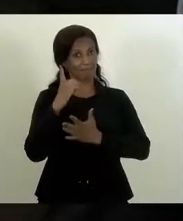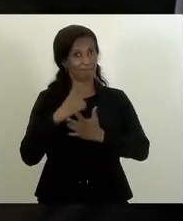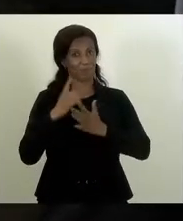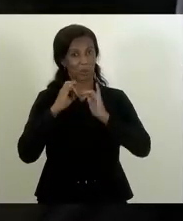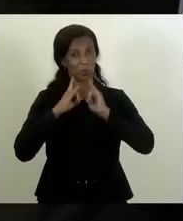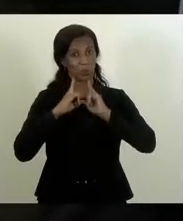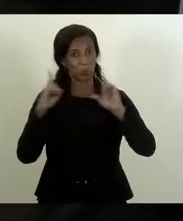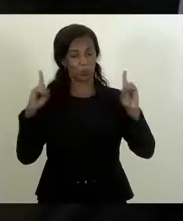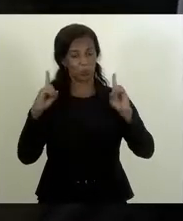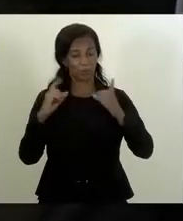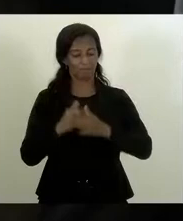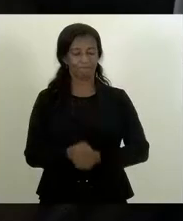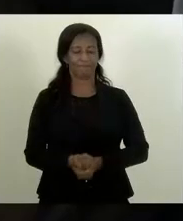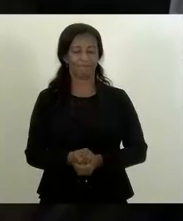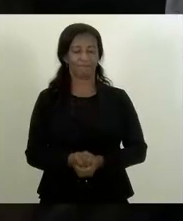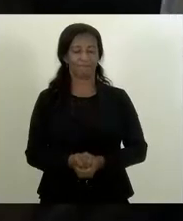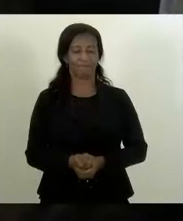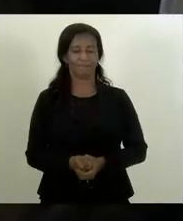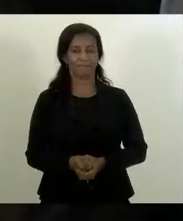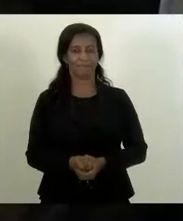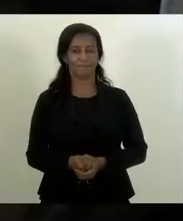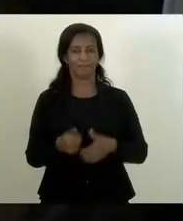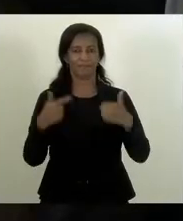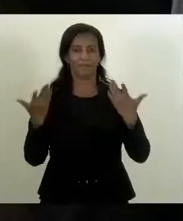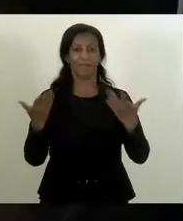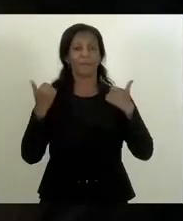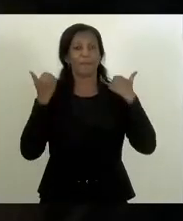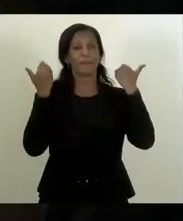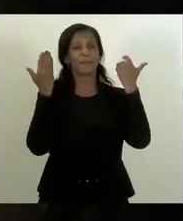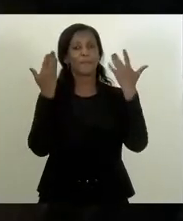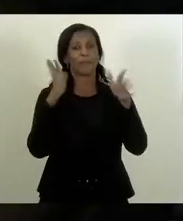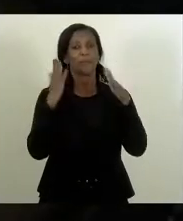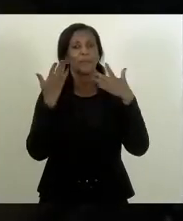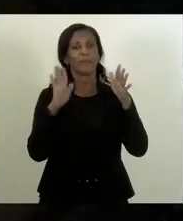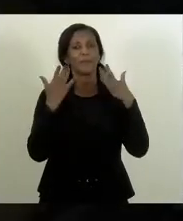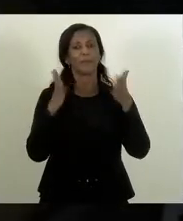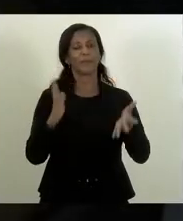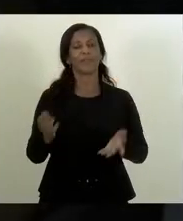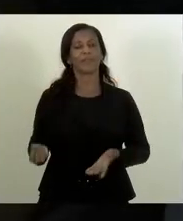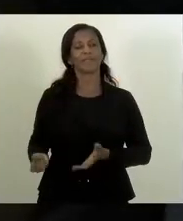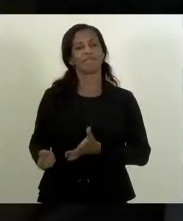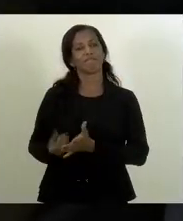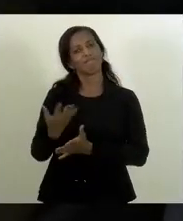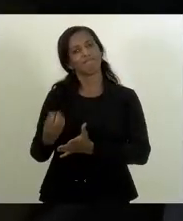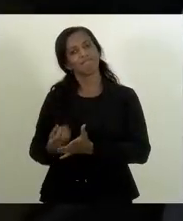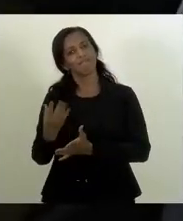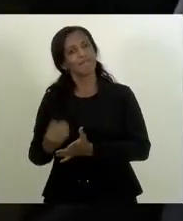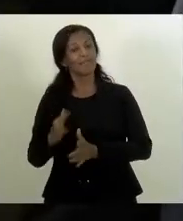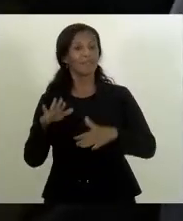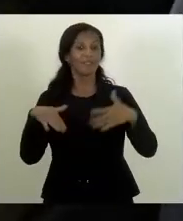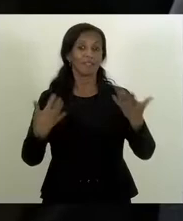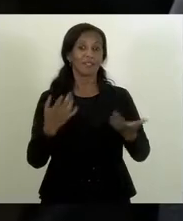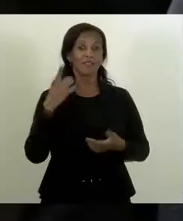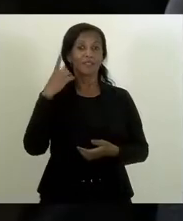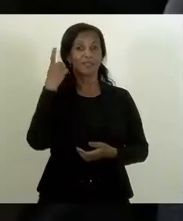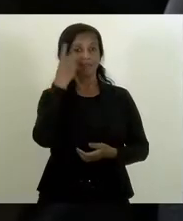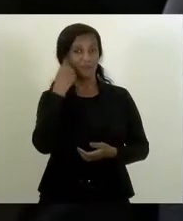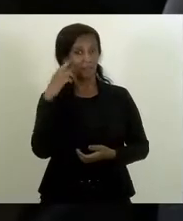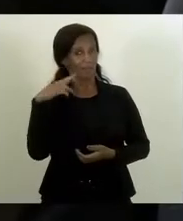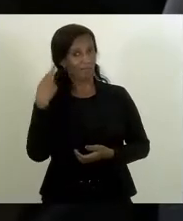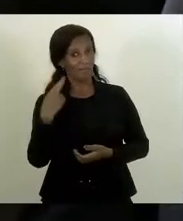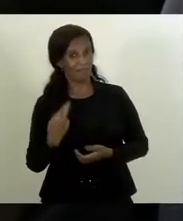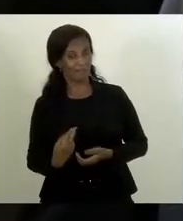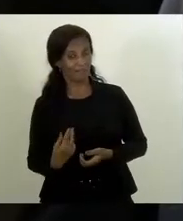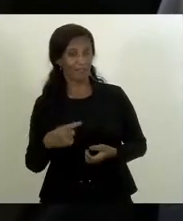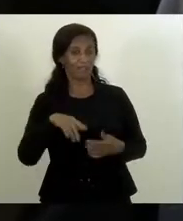no sentido de louvar e parabenizar a iniciativa tanto da deputada Renata